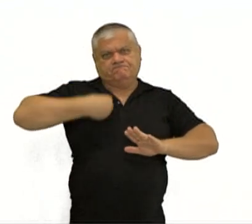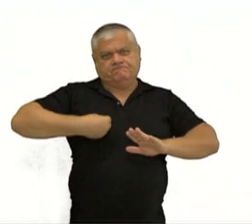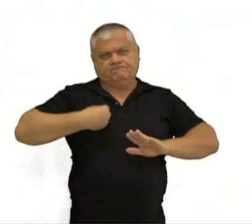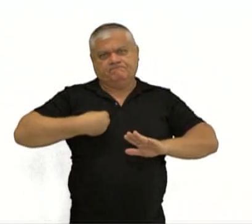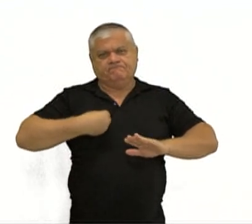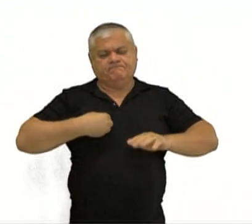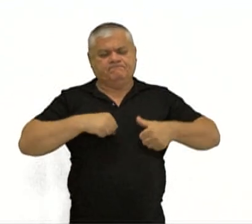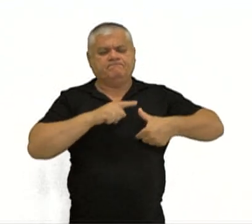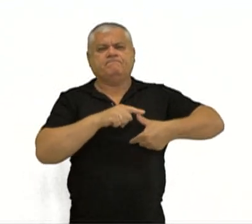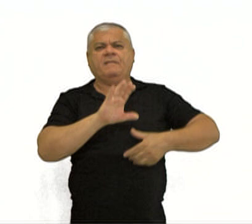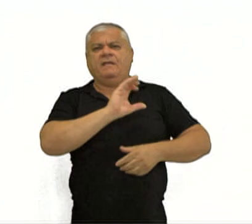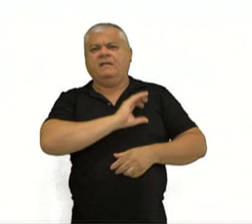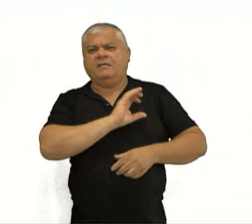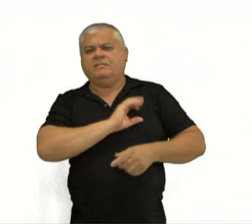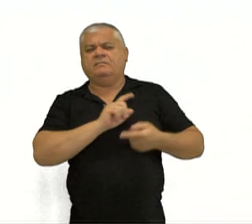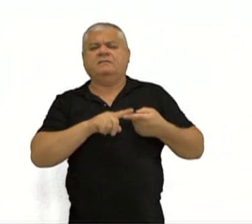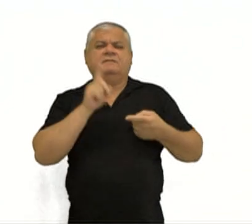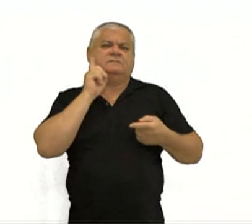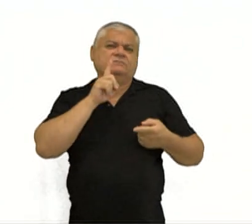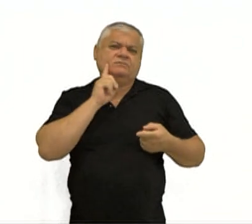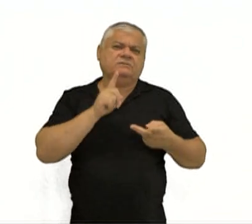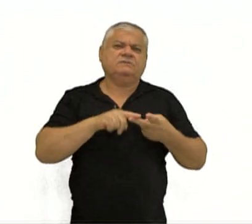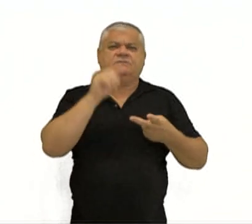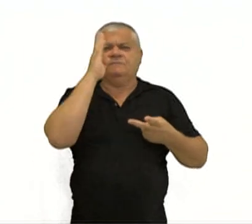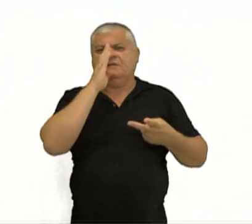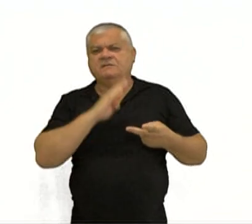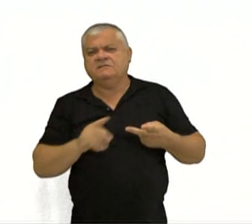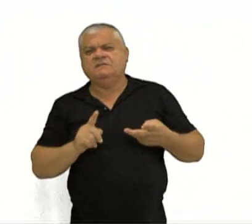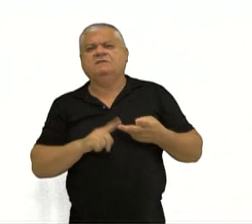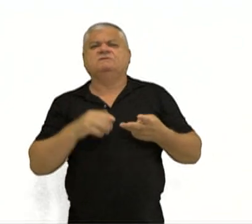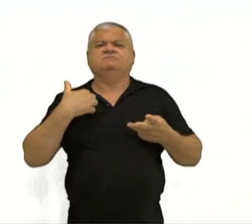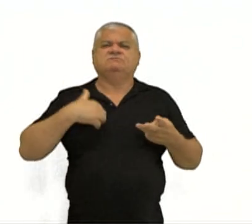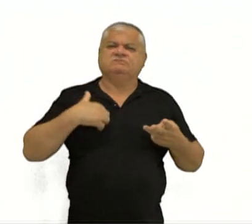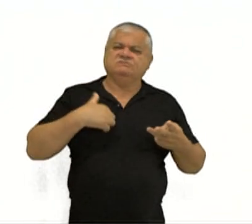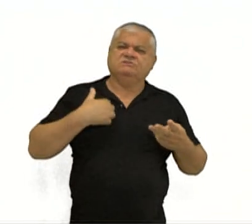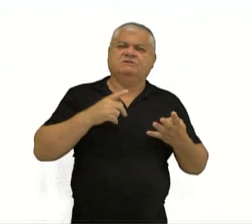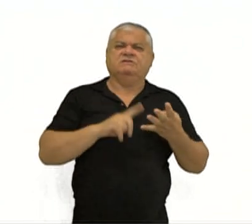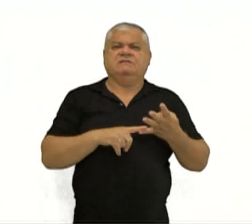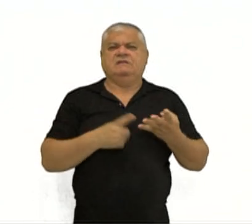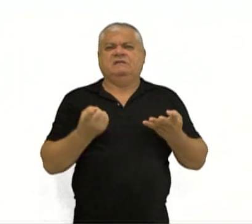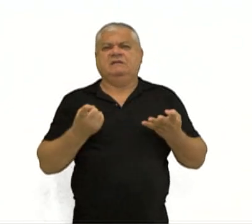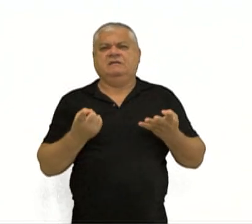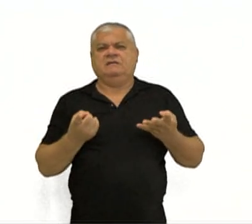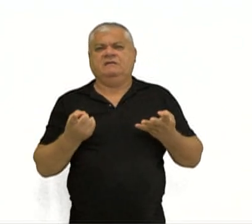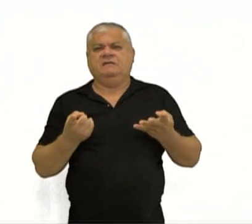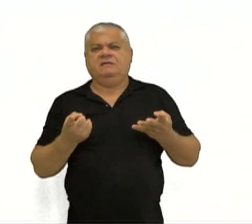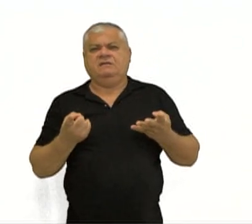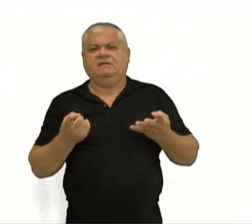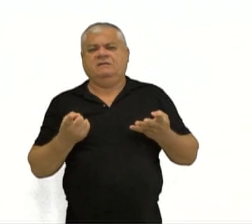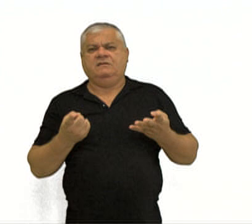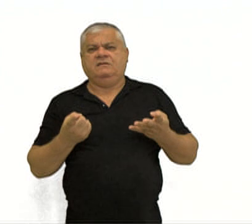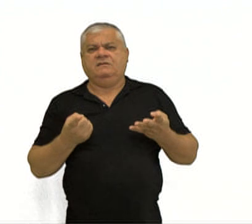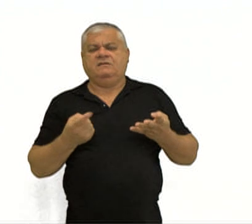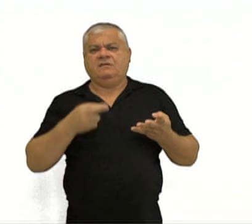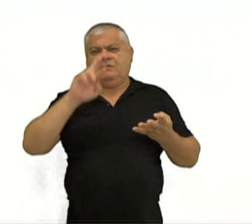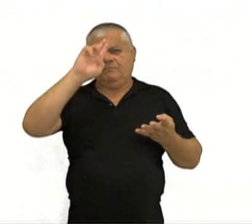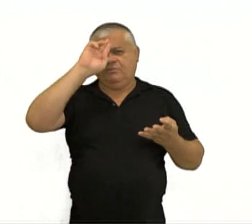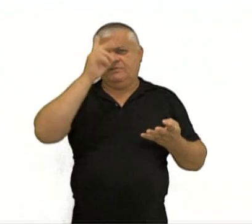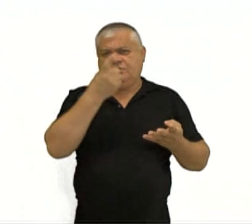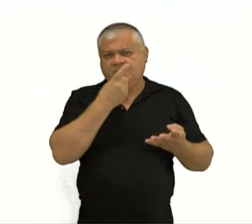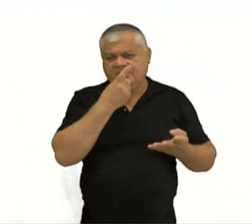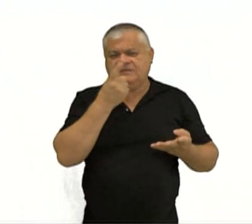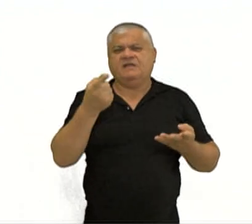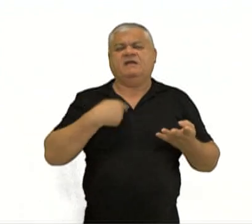de países: Canadá, Estados Unidos, Brasil, Argentina, República